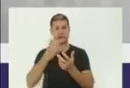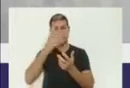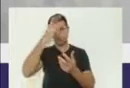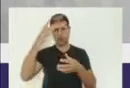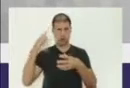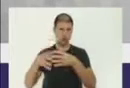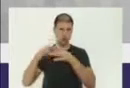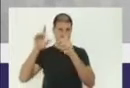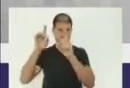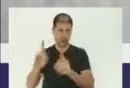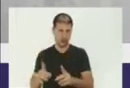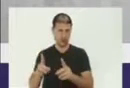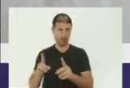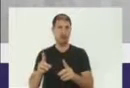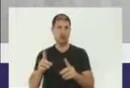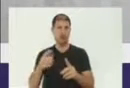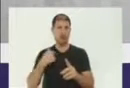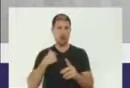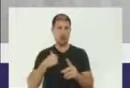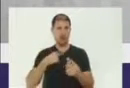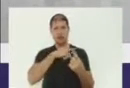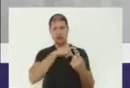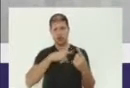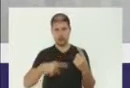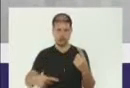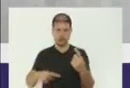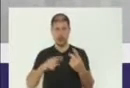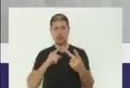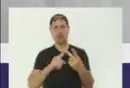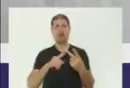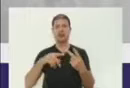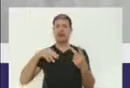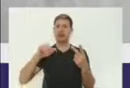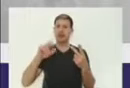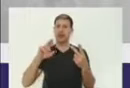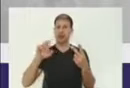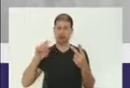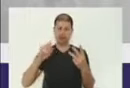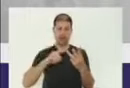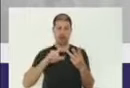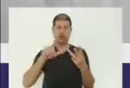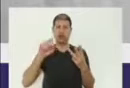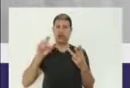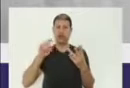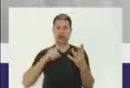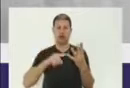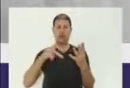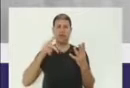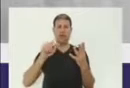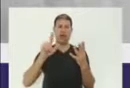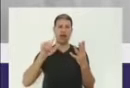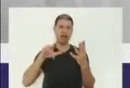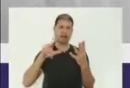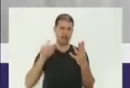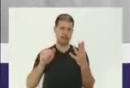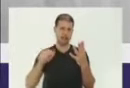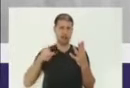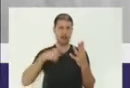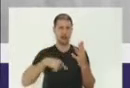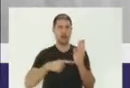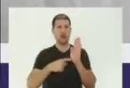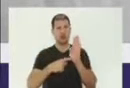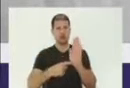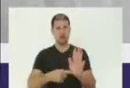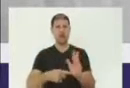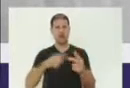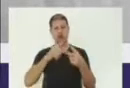Deficiência, formada por mim como presidente, Marcelo Sleima, Lelo Pagani e Palinha. Apresentamos duas matérias na